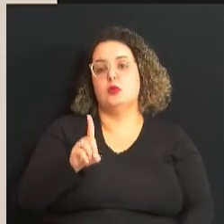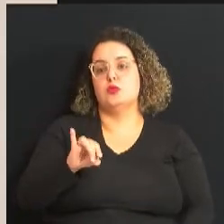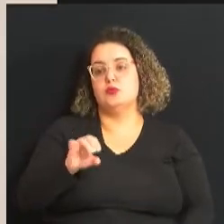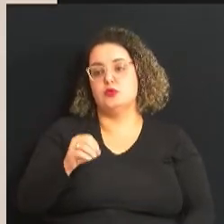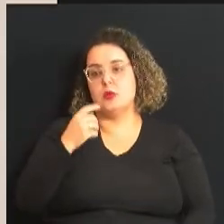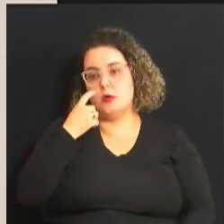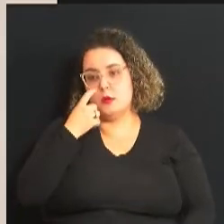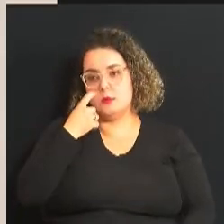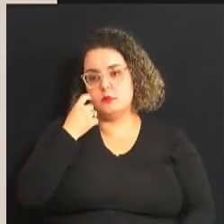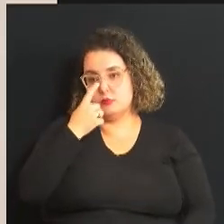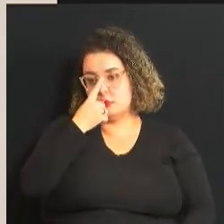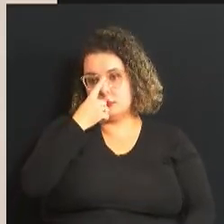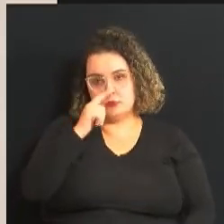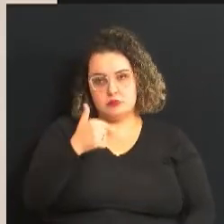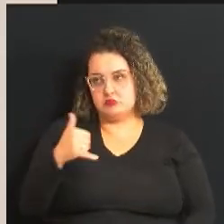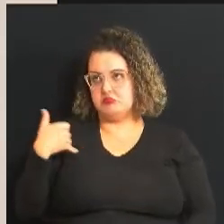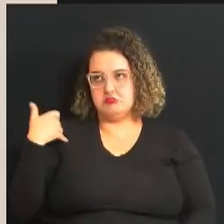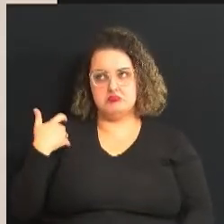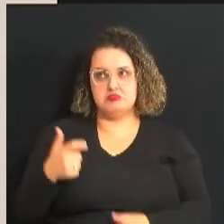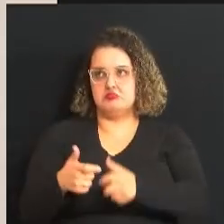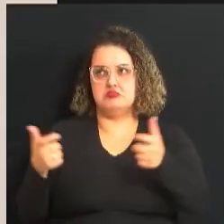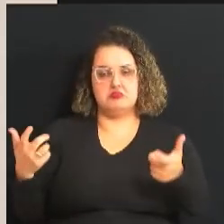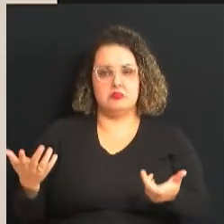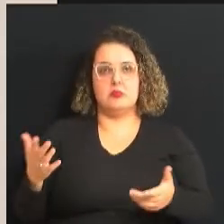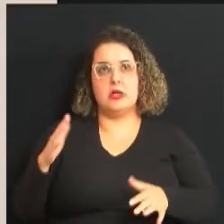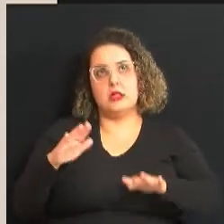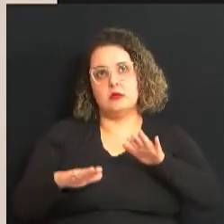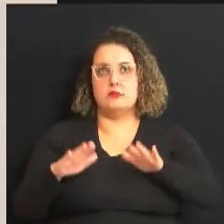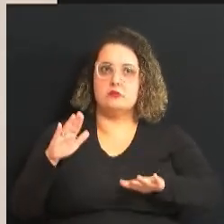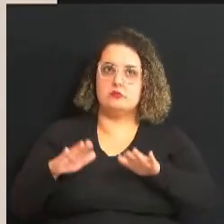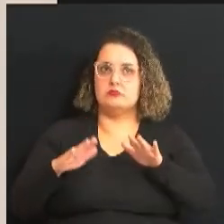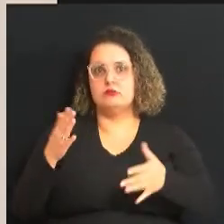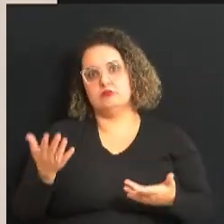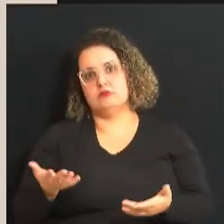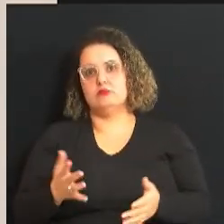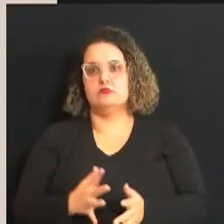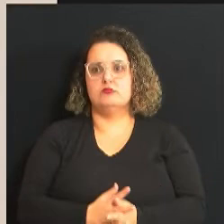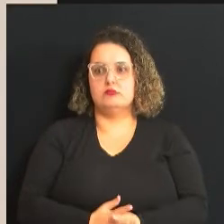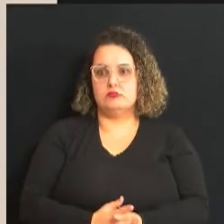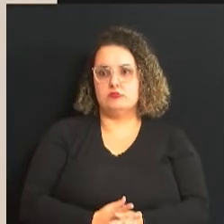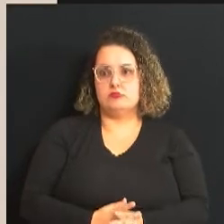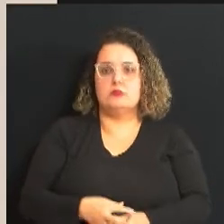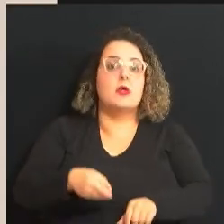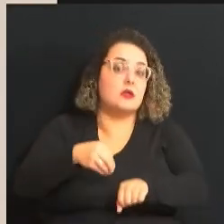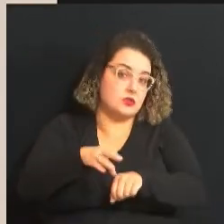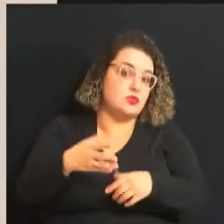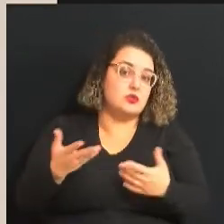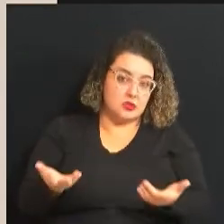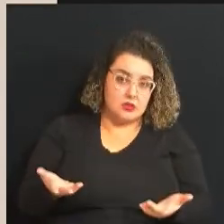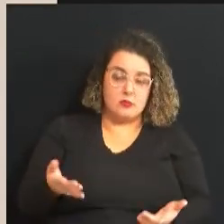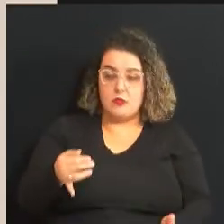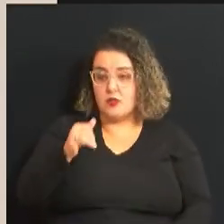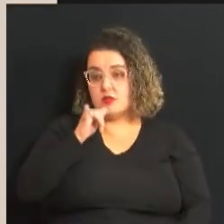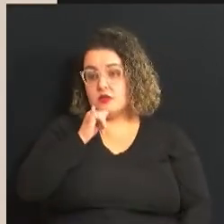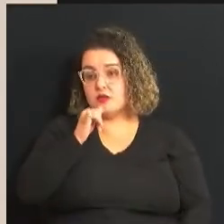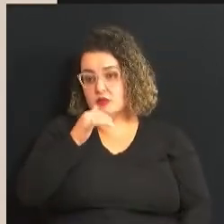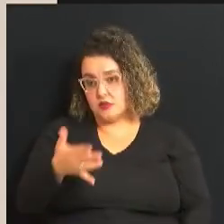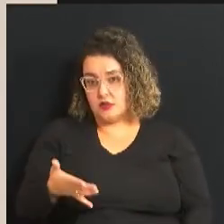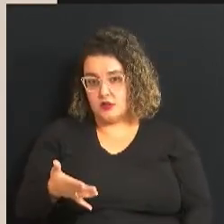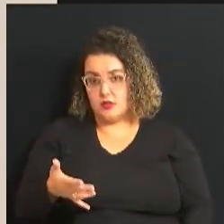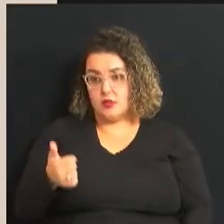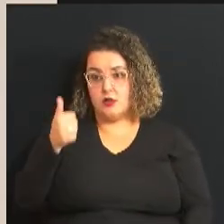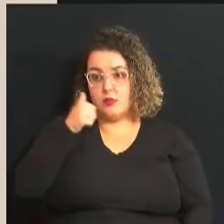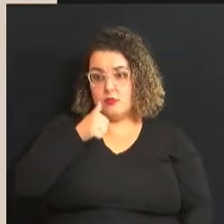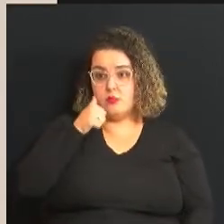idade máxima. Vai depender um pouco da indicação, né? Por exemplo, uma mulher está com